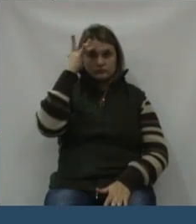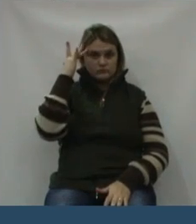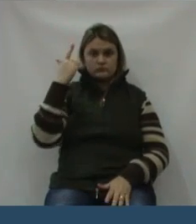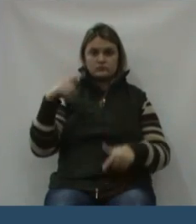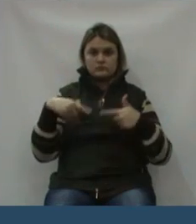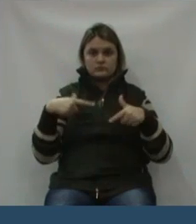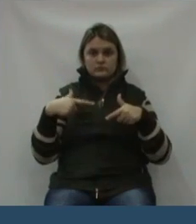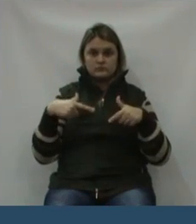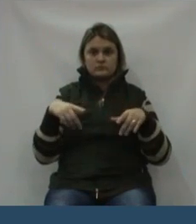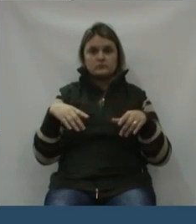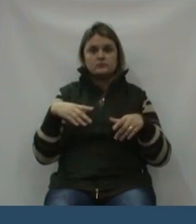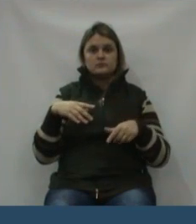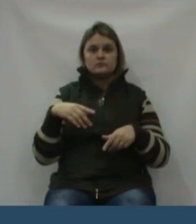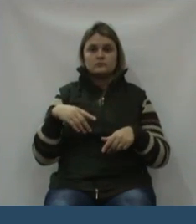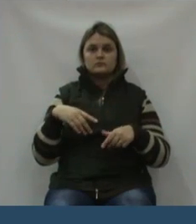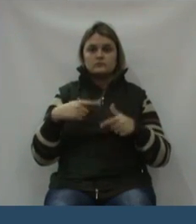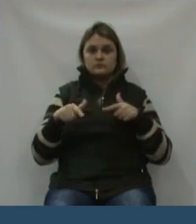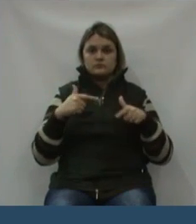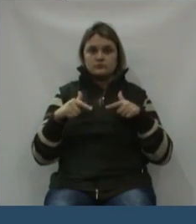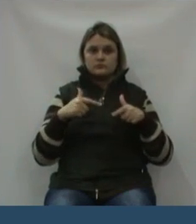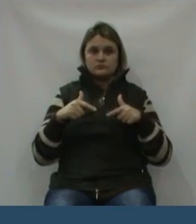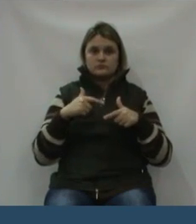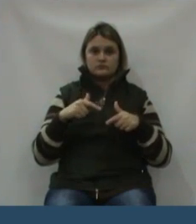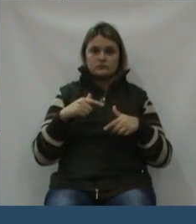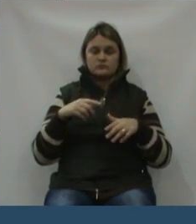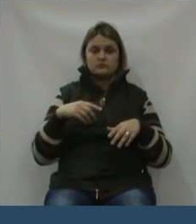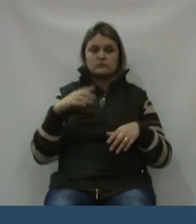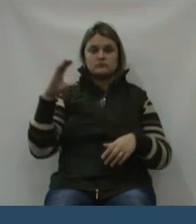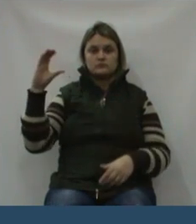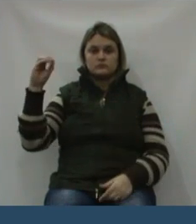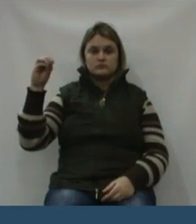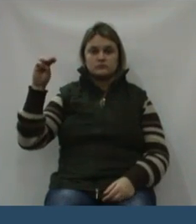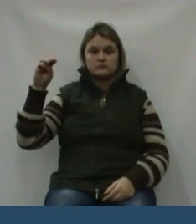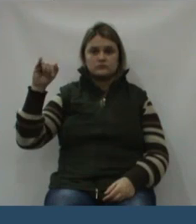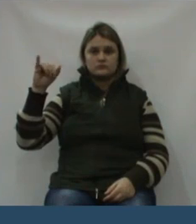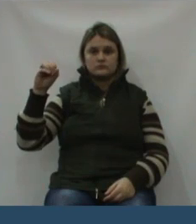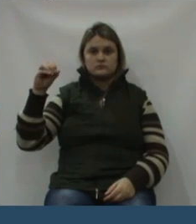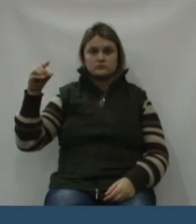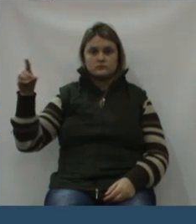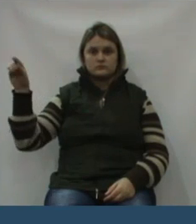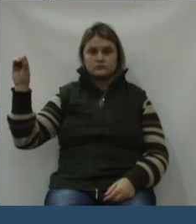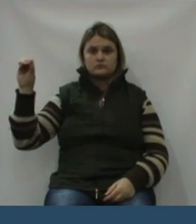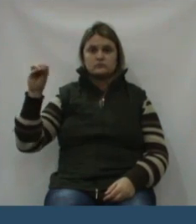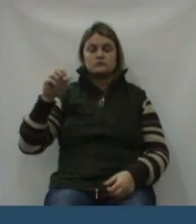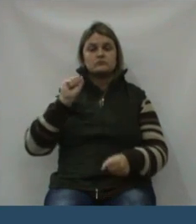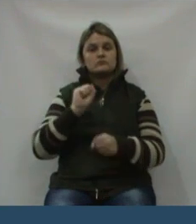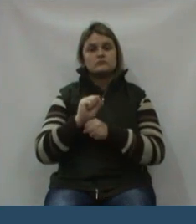pessoas também que exercem esses cargos em comissão,